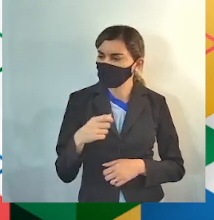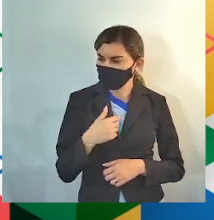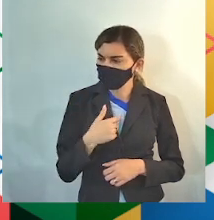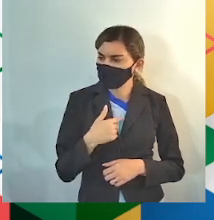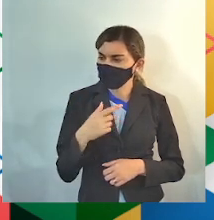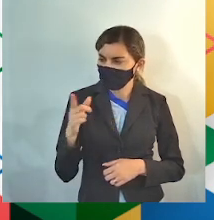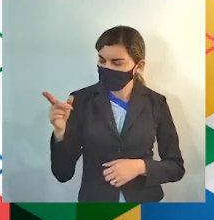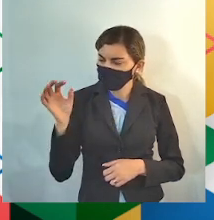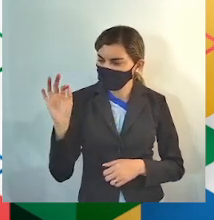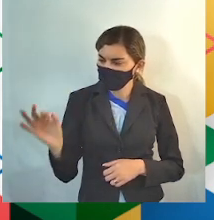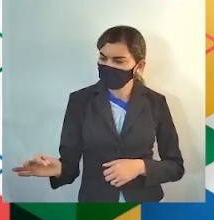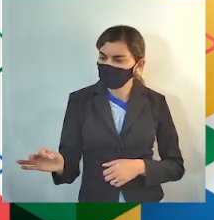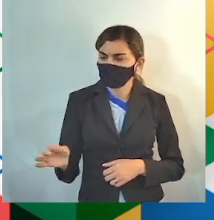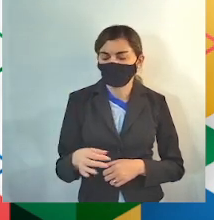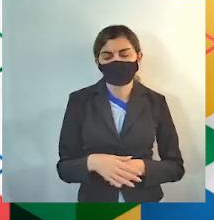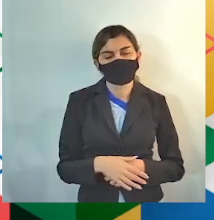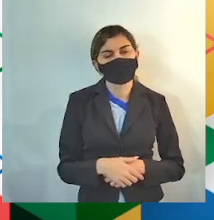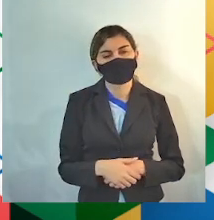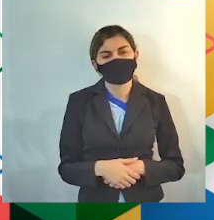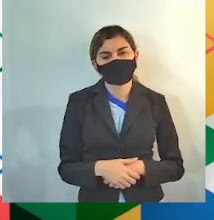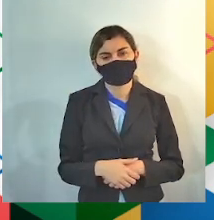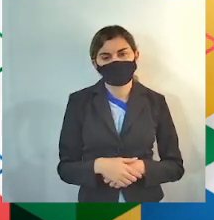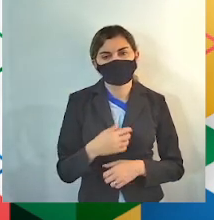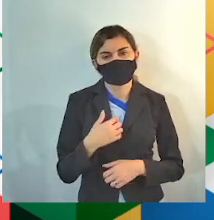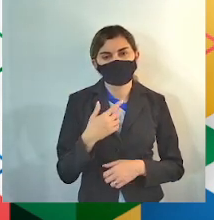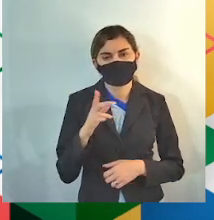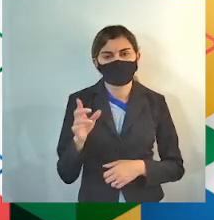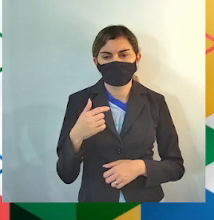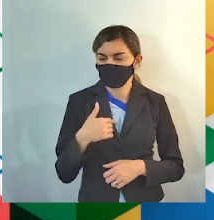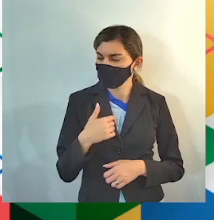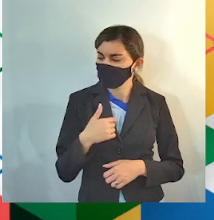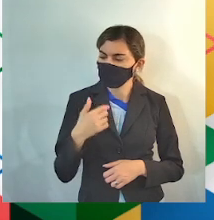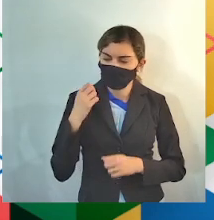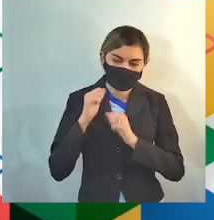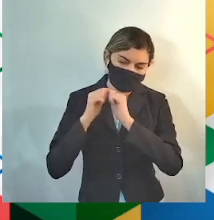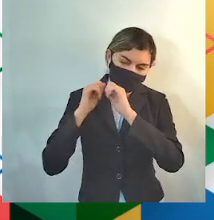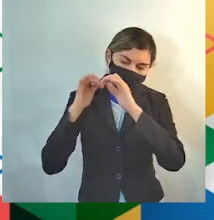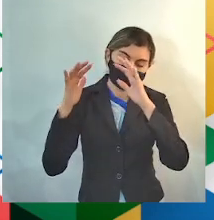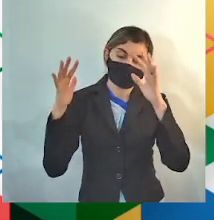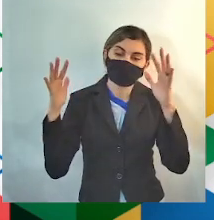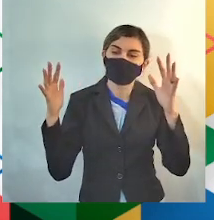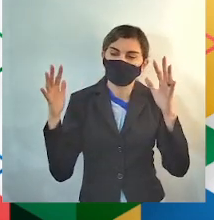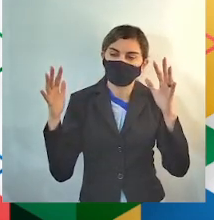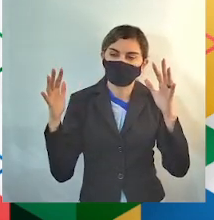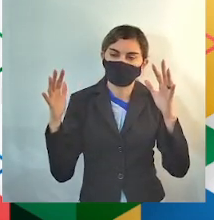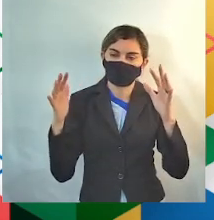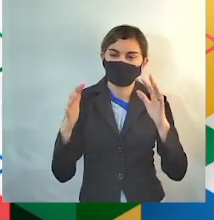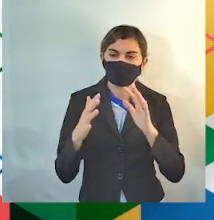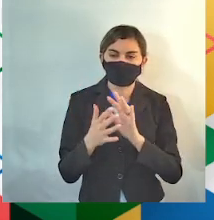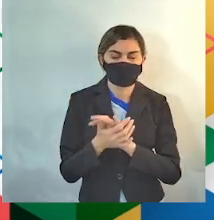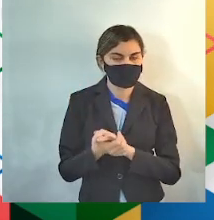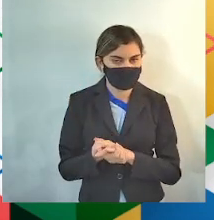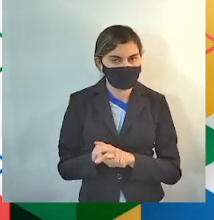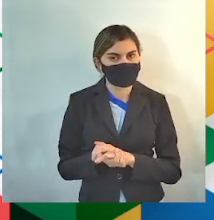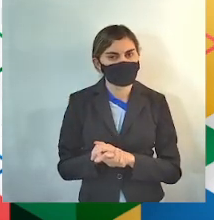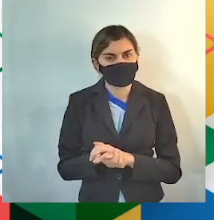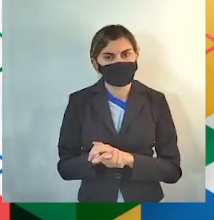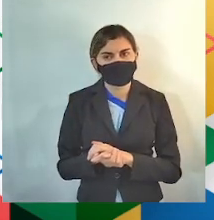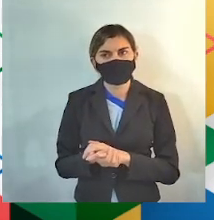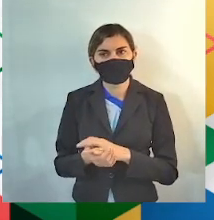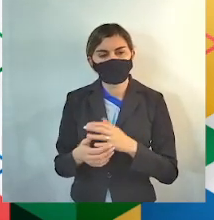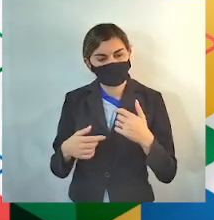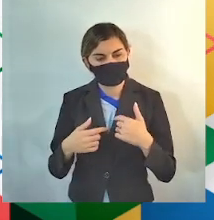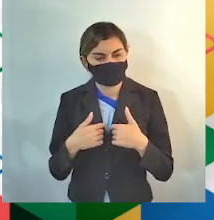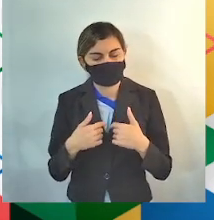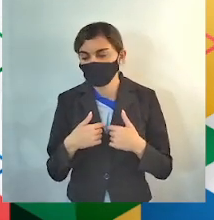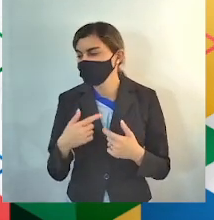está correto. This is my dream. Este é meu sonho. And I know it is possible. E